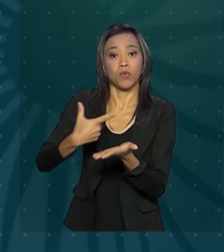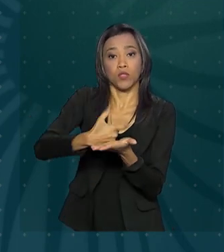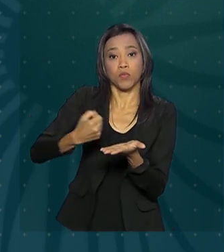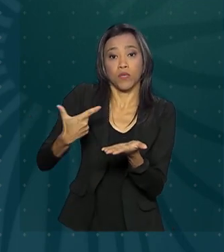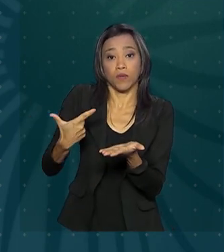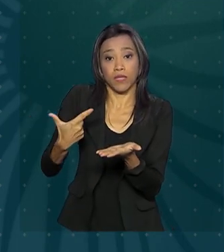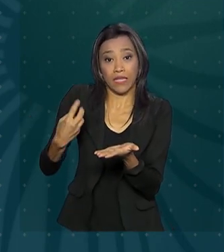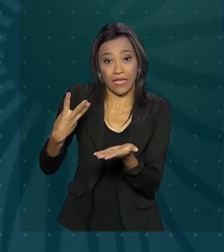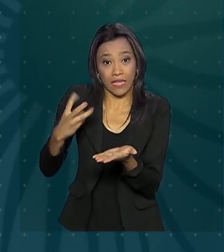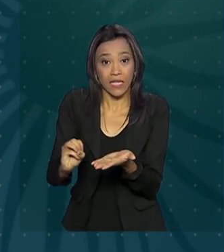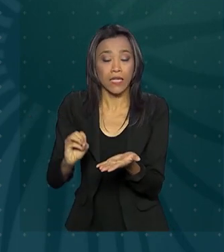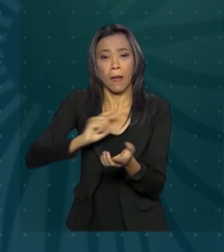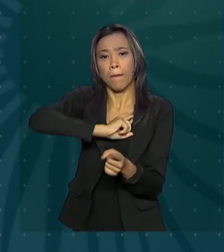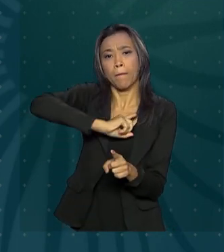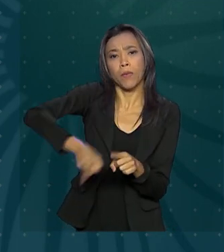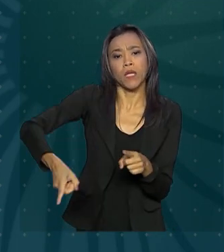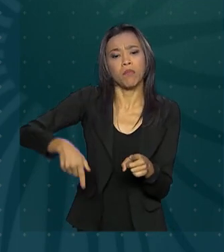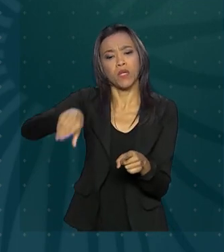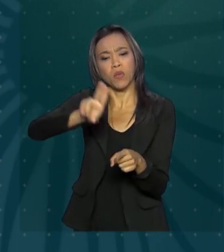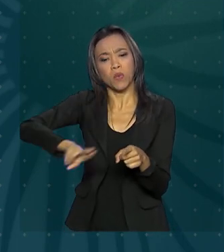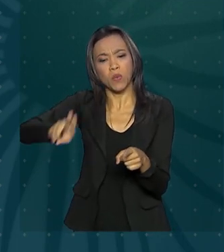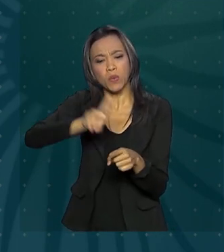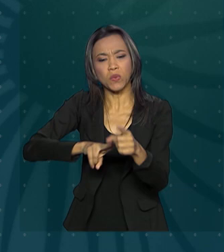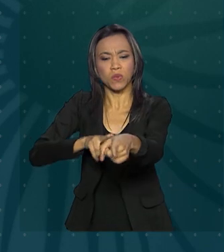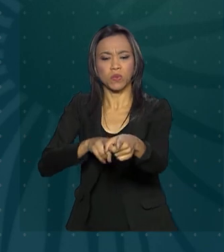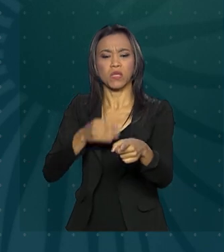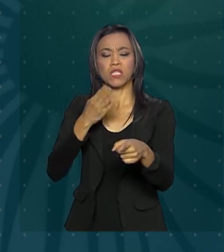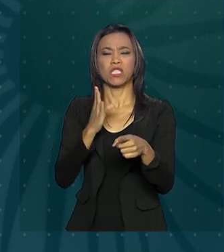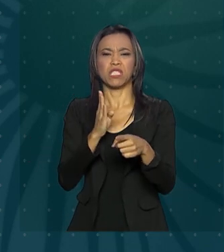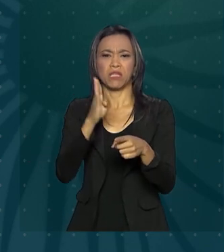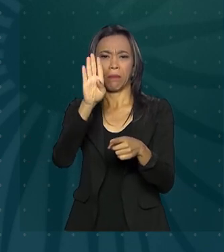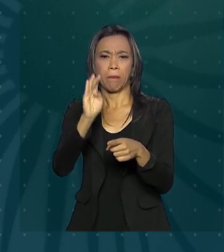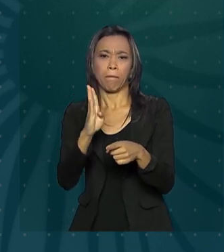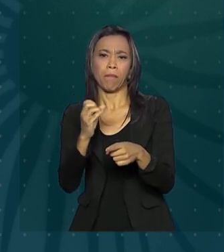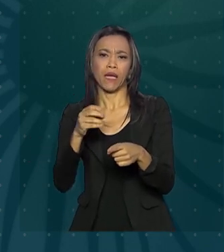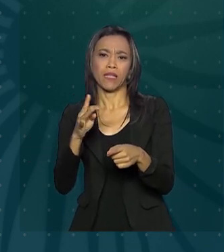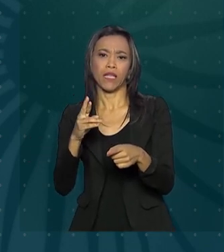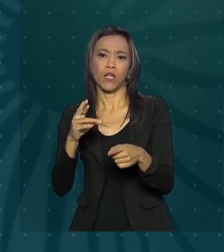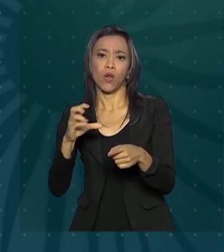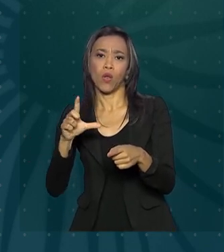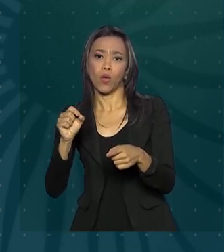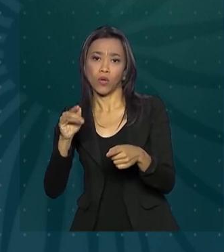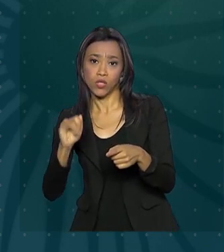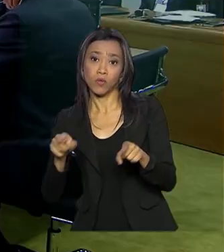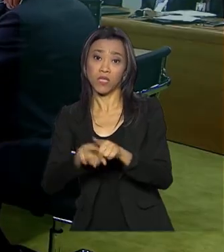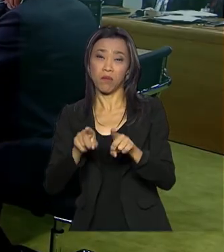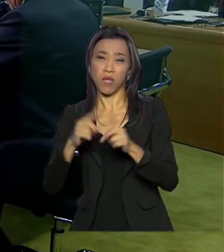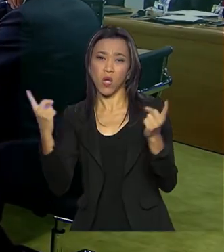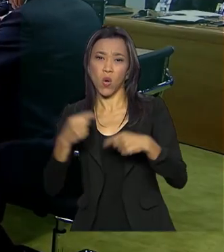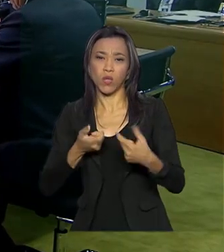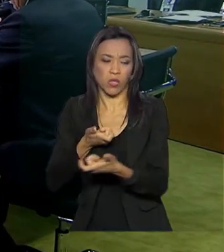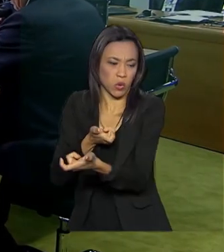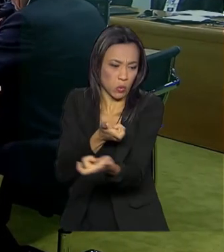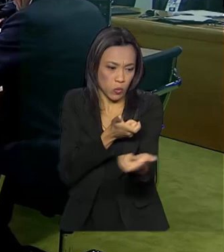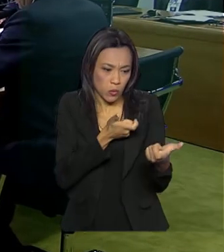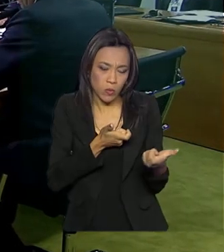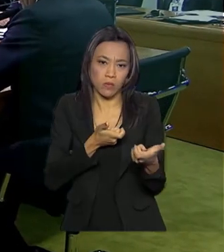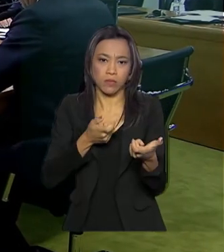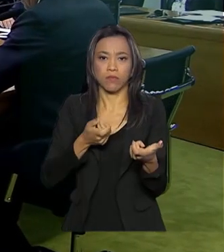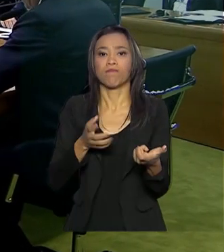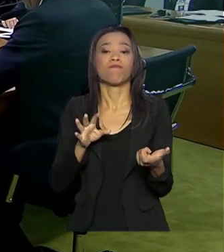proíbam o uso de armas bacteriológicas e químicas e ao combate ao terrorismo outro ponto abordado